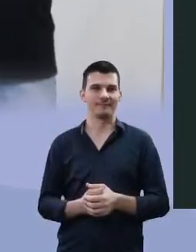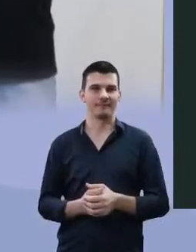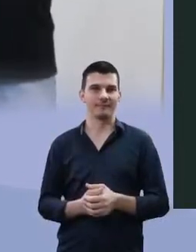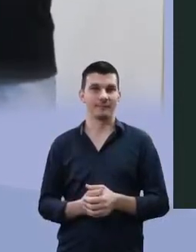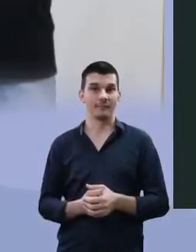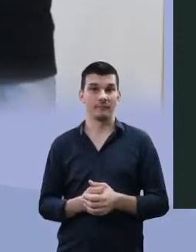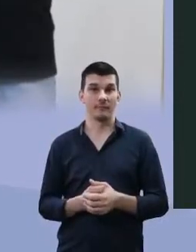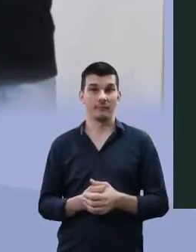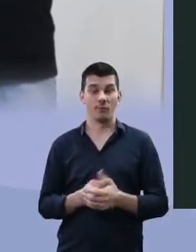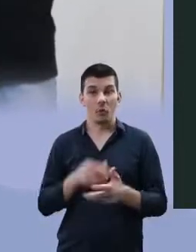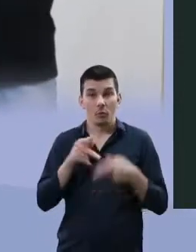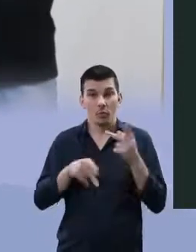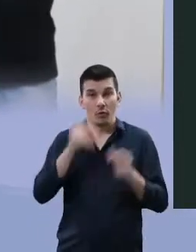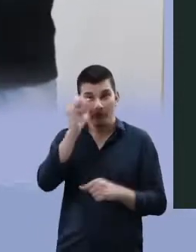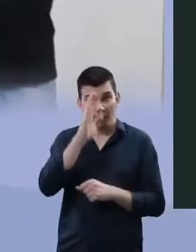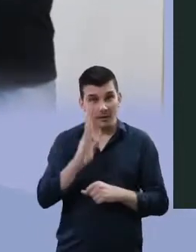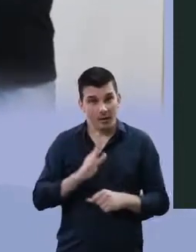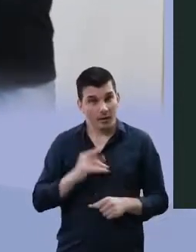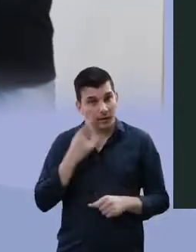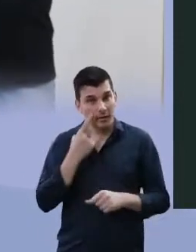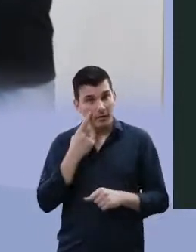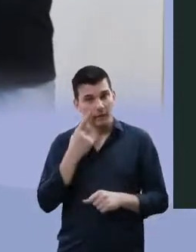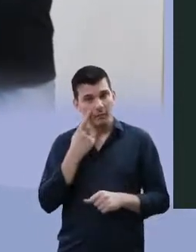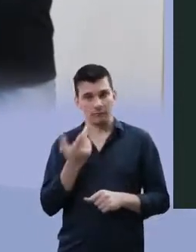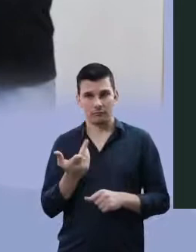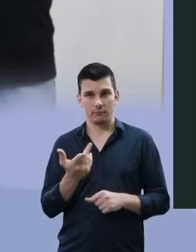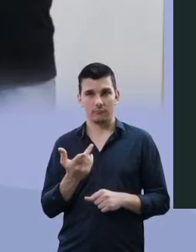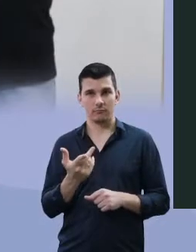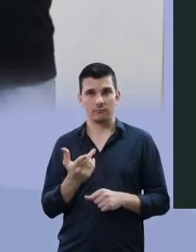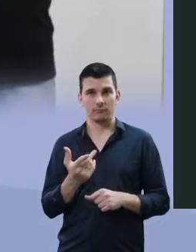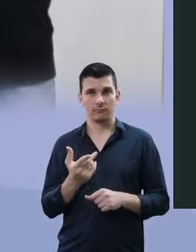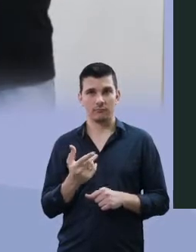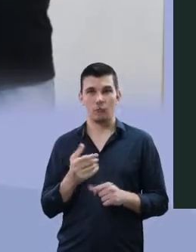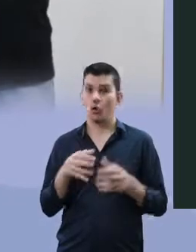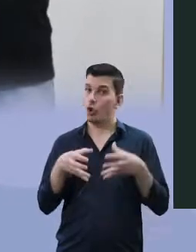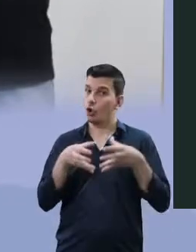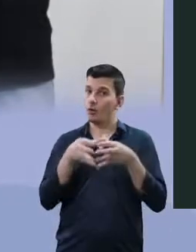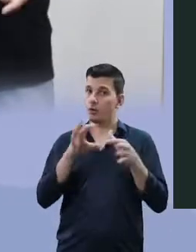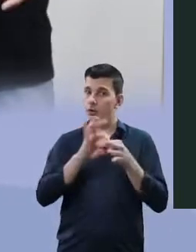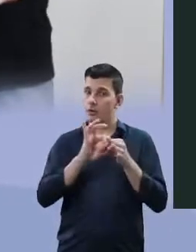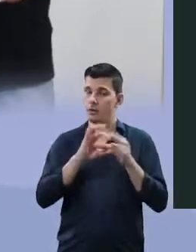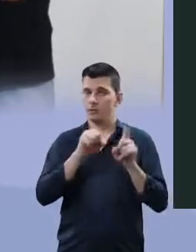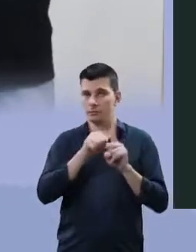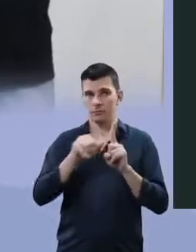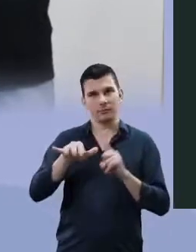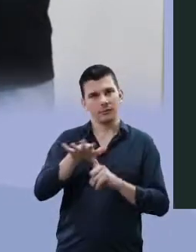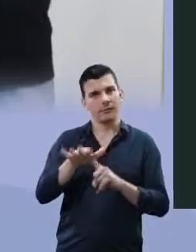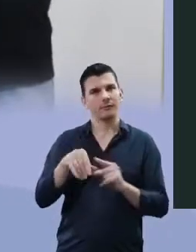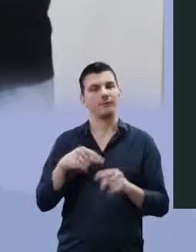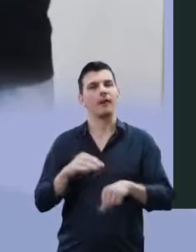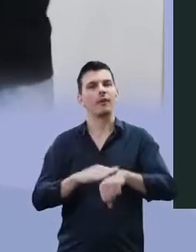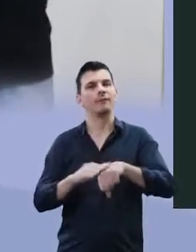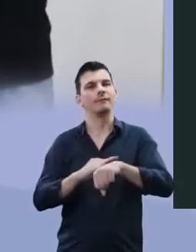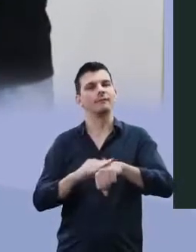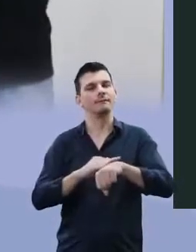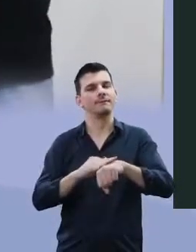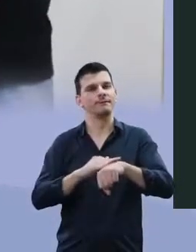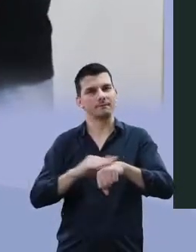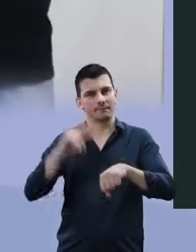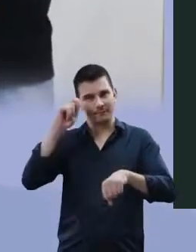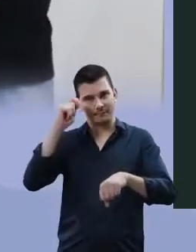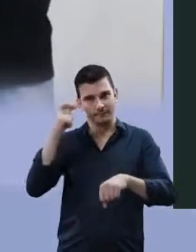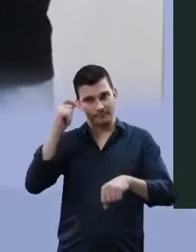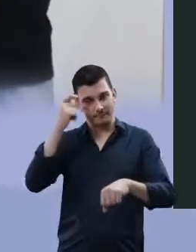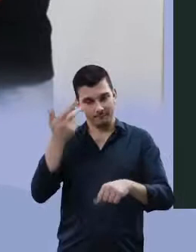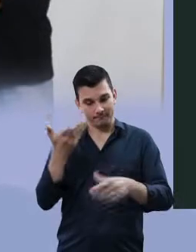Então, para o brasileiro, né, claro que entra um componente social, mas o componente racial é a cor da